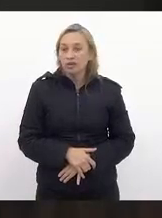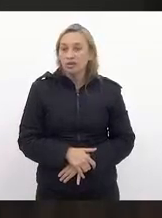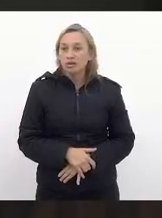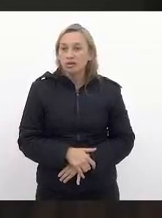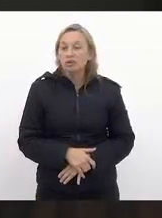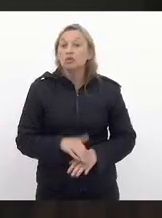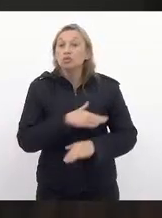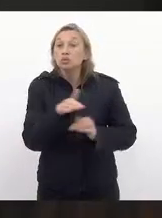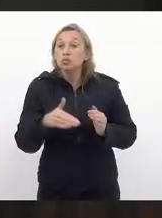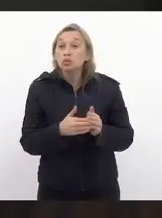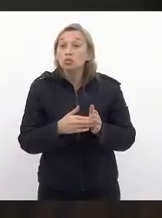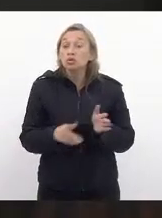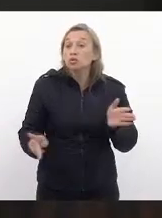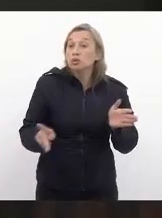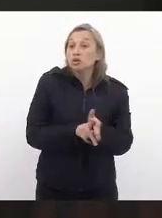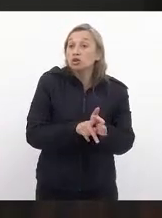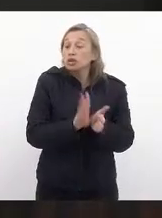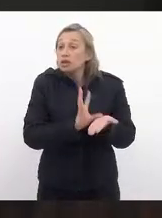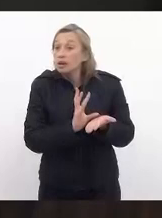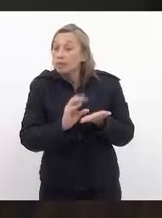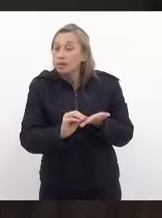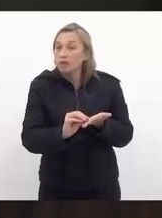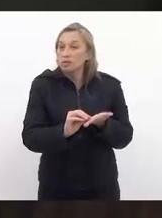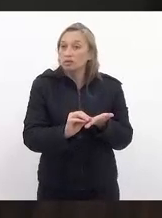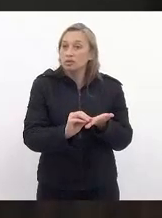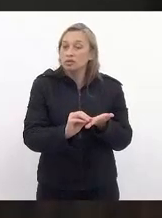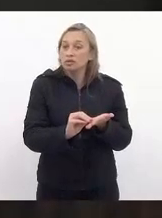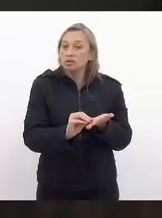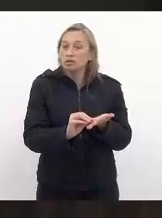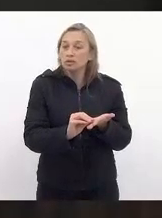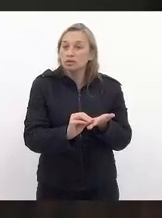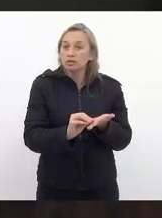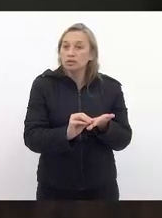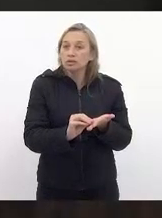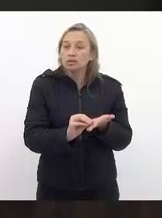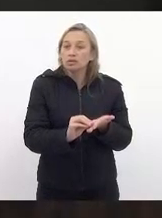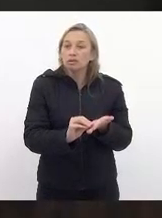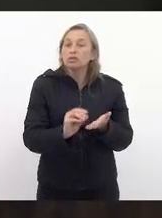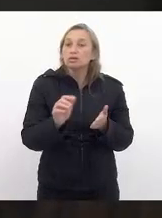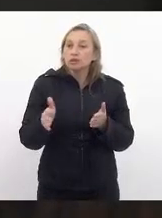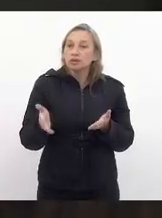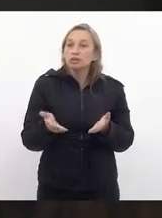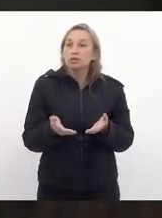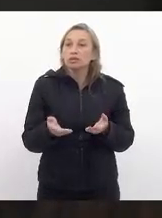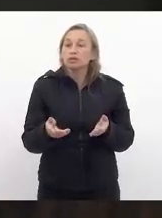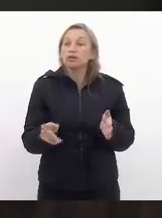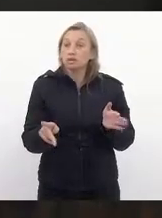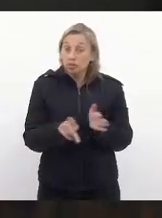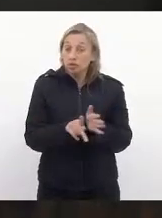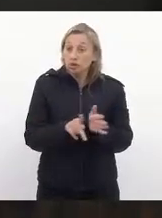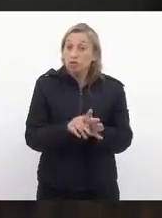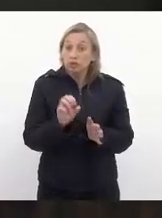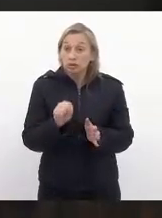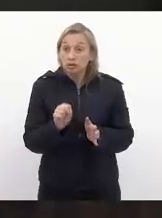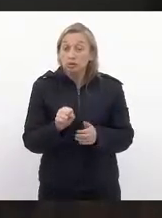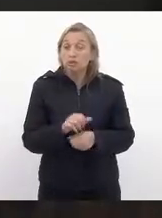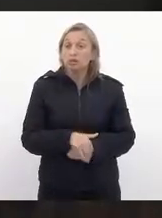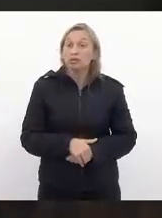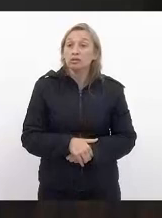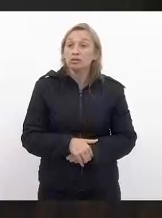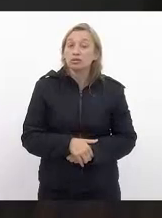traz todos os projetos a pauta e trouxe se comprometeram em trazer o projeto e faltou